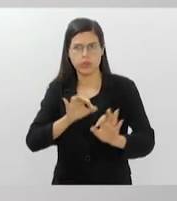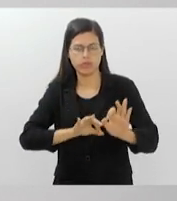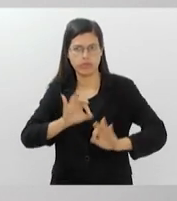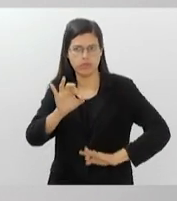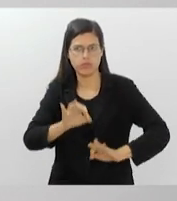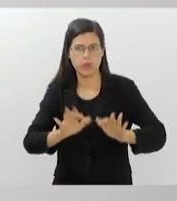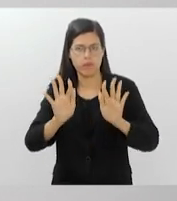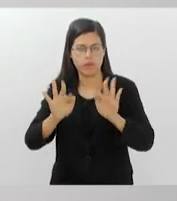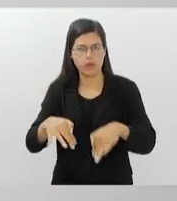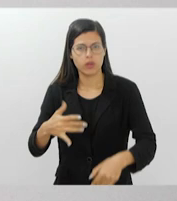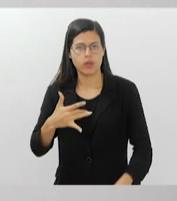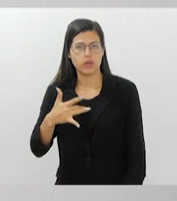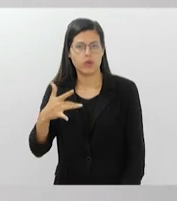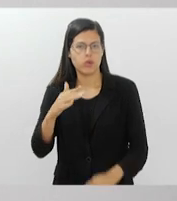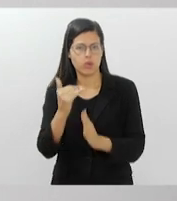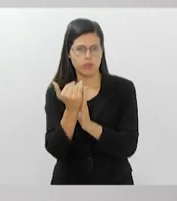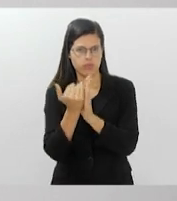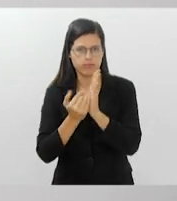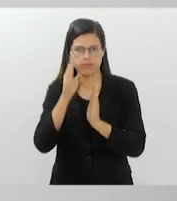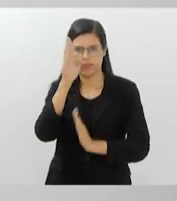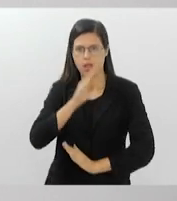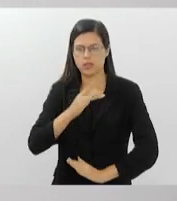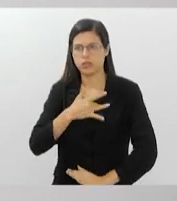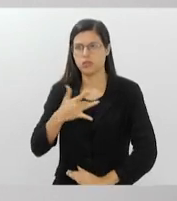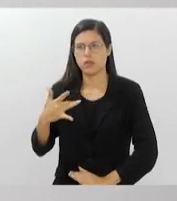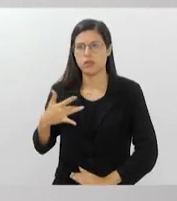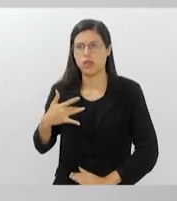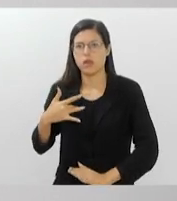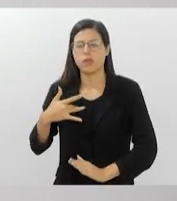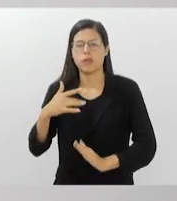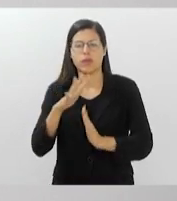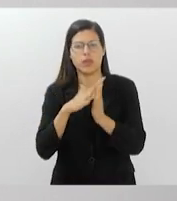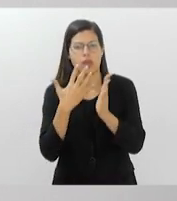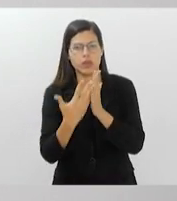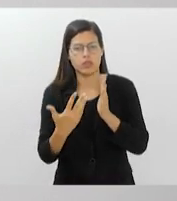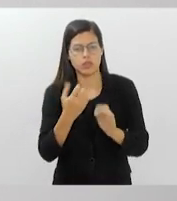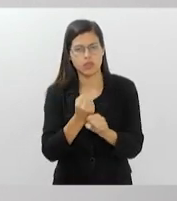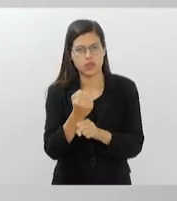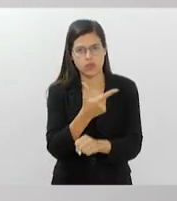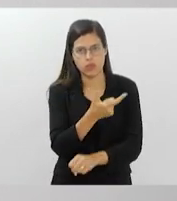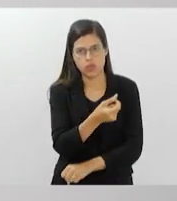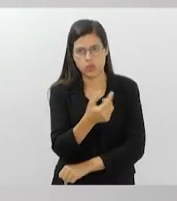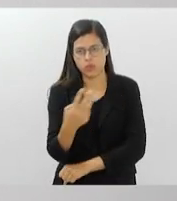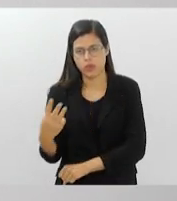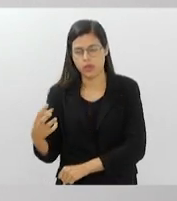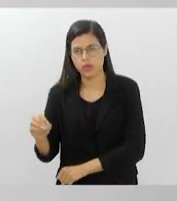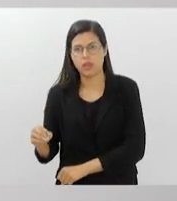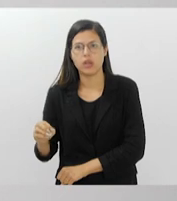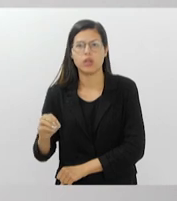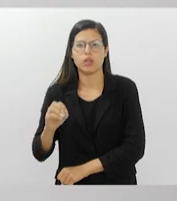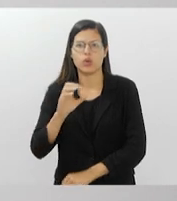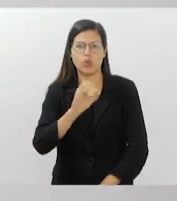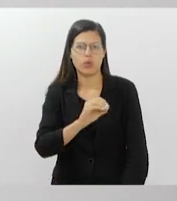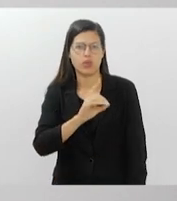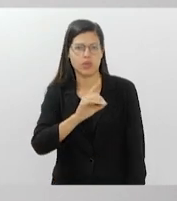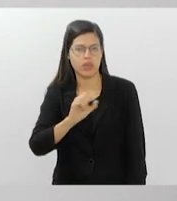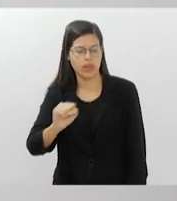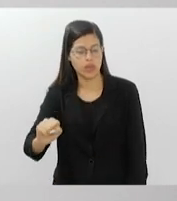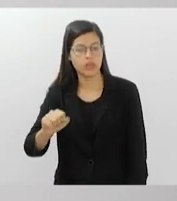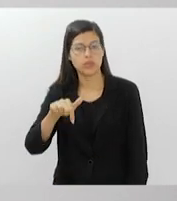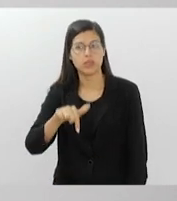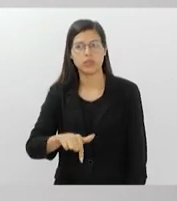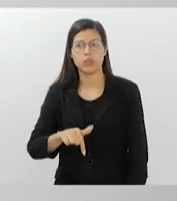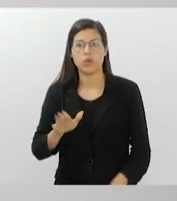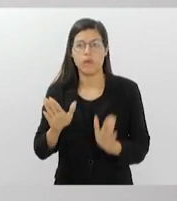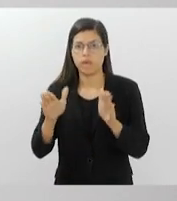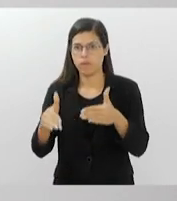tuberculose e o programa Brasil saudável e agenda 2030 Dos objetivos de desenvolvimento sustentável o Fórum de tuberculose do